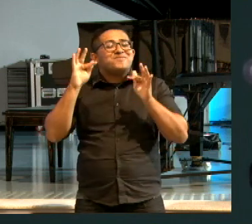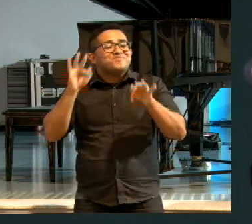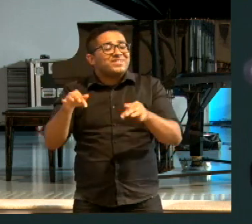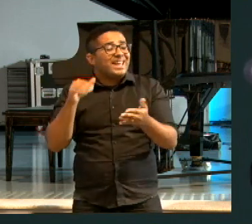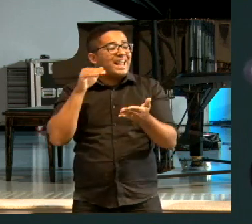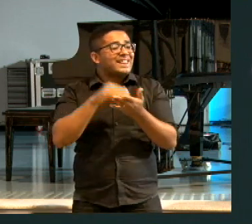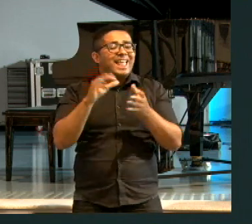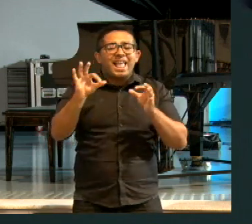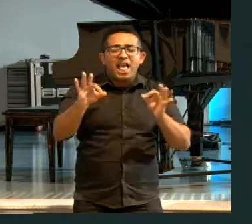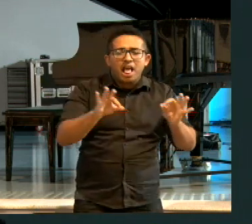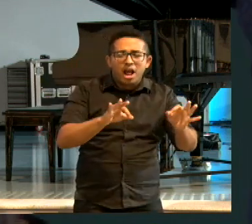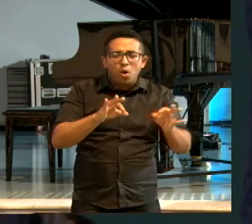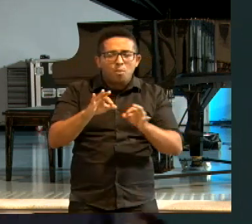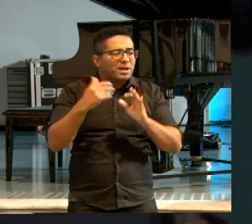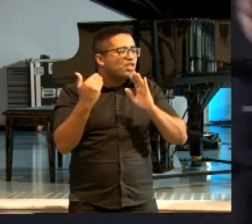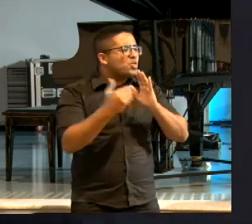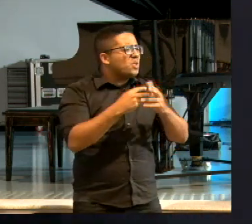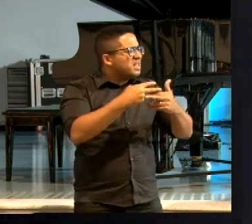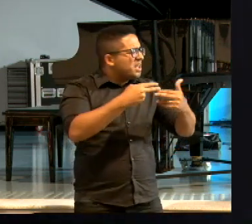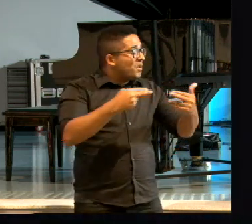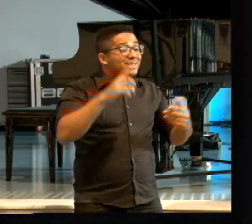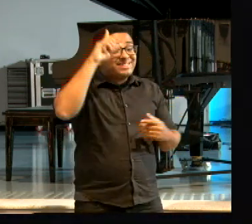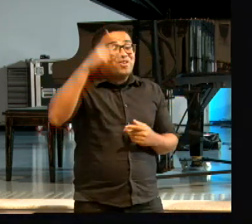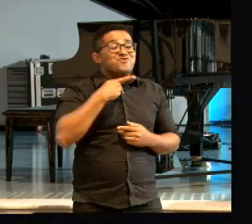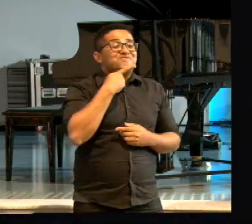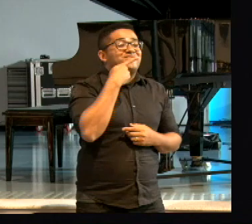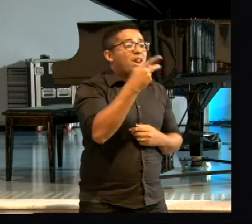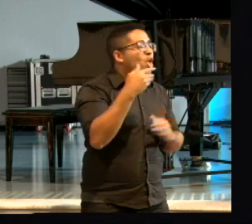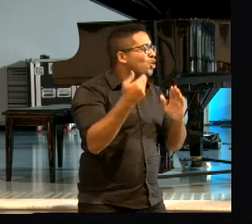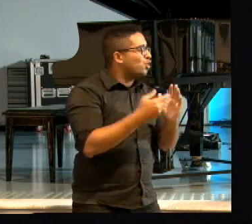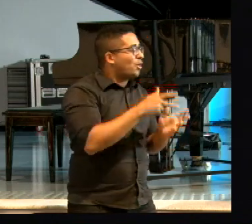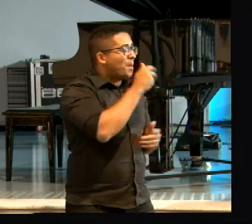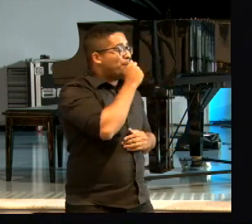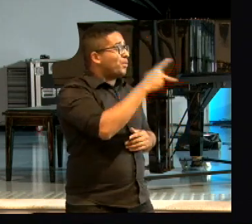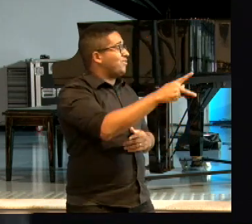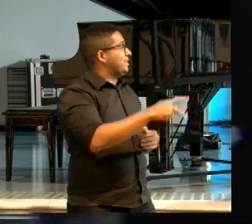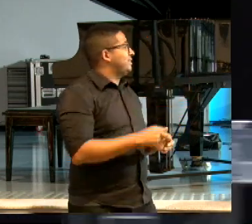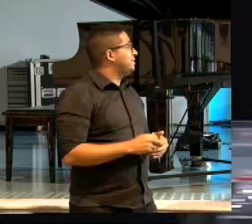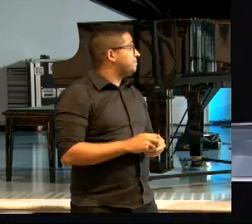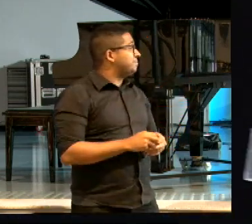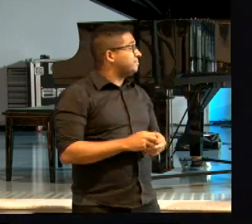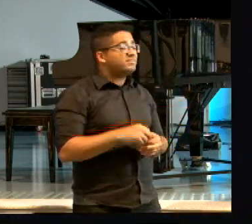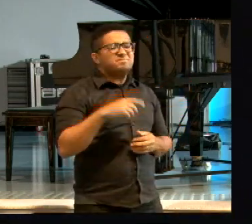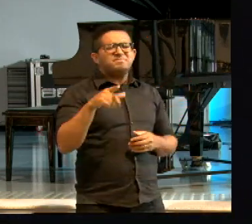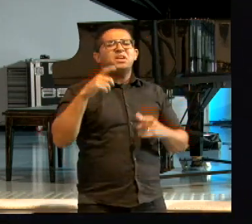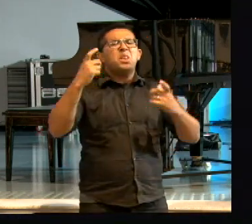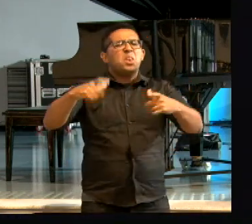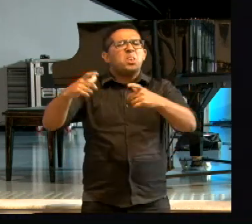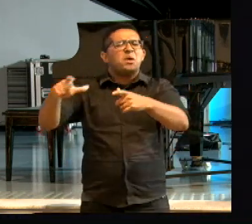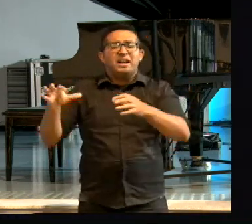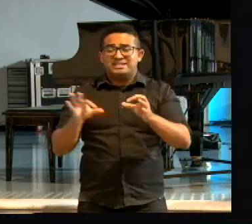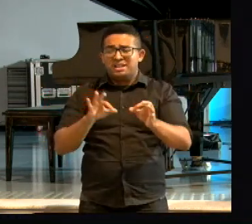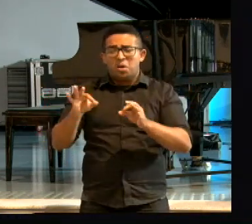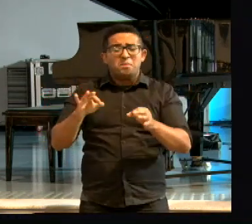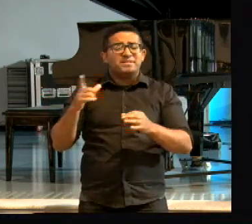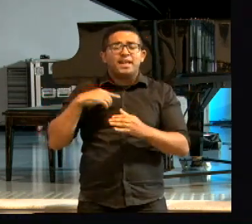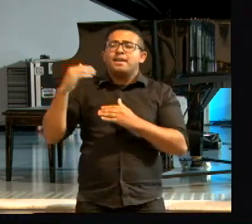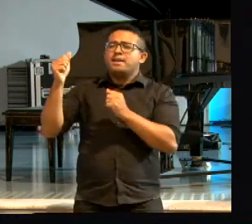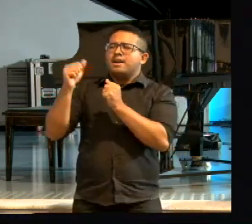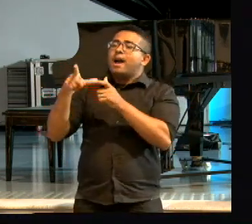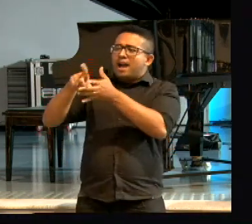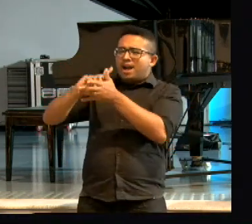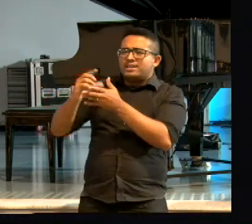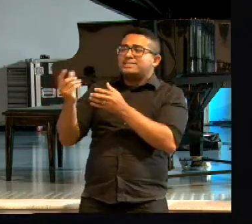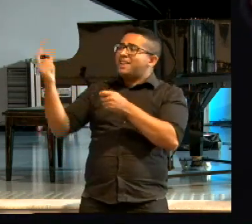a restauração de todas as coisas, como Deus falou pela boca dos seus servos, os profetas. Nesse ambiente de restauração que precede a vinda de